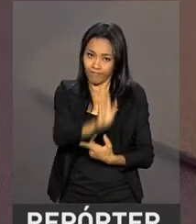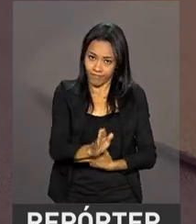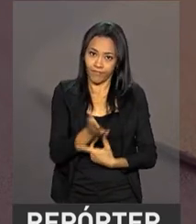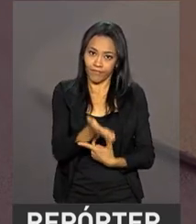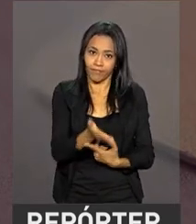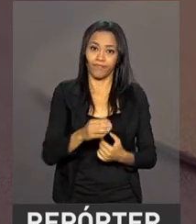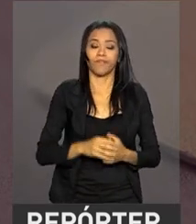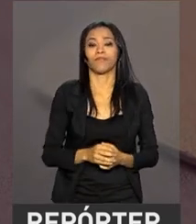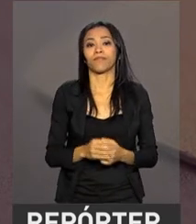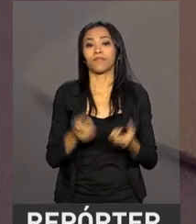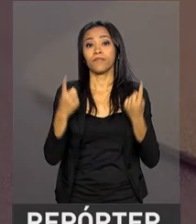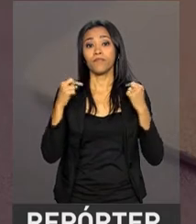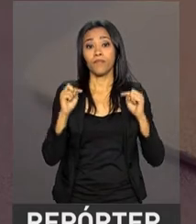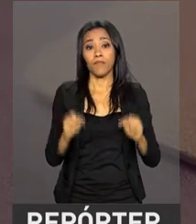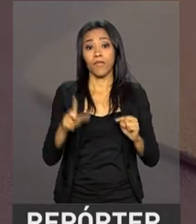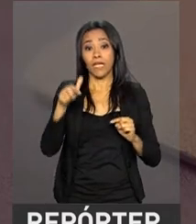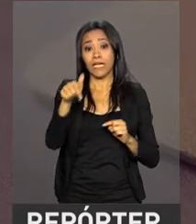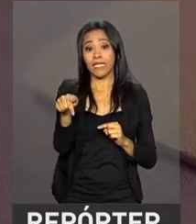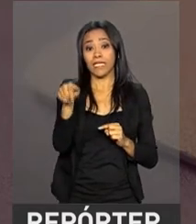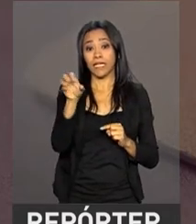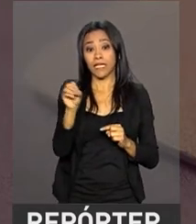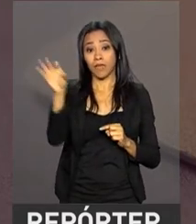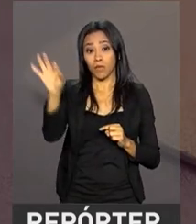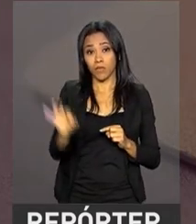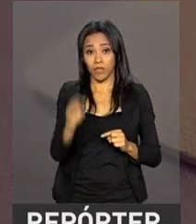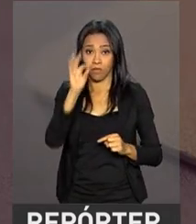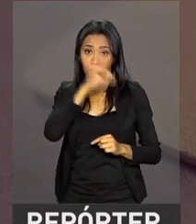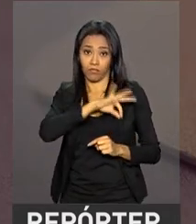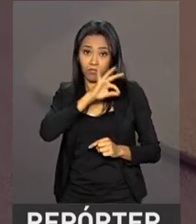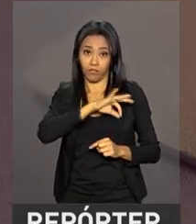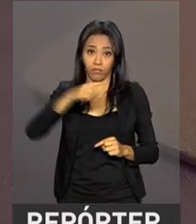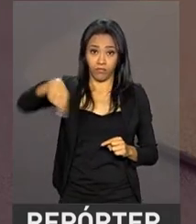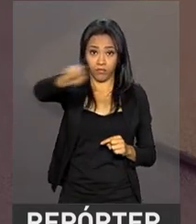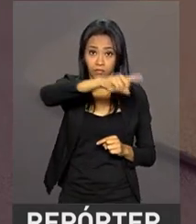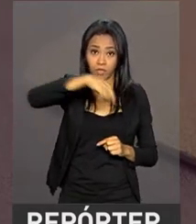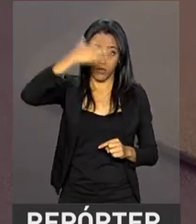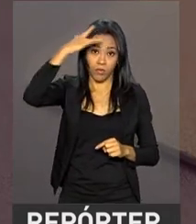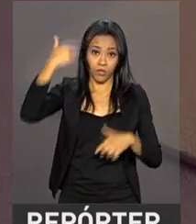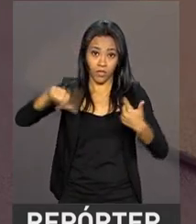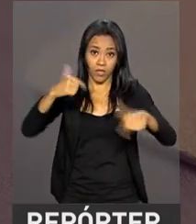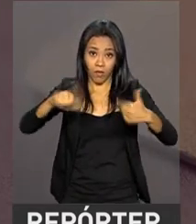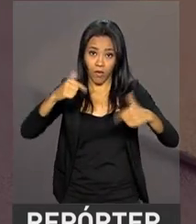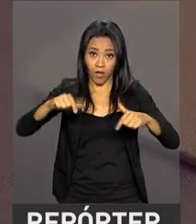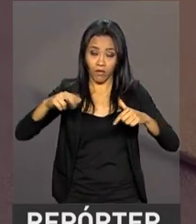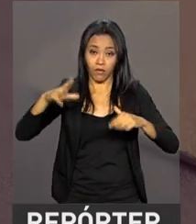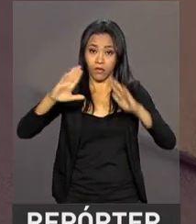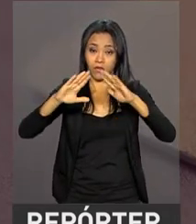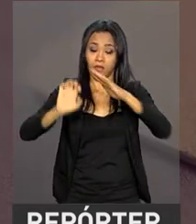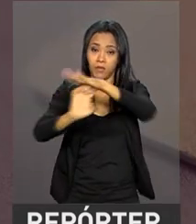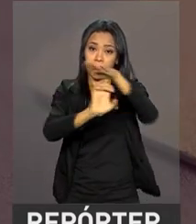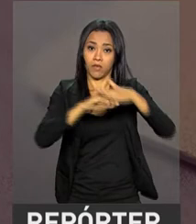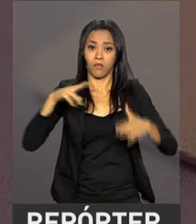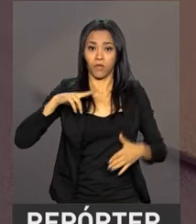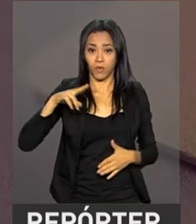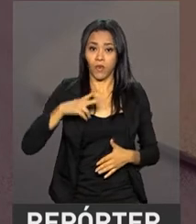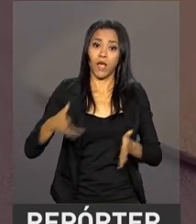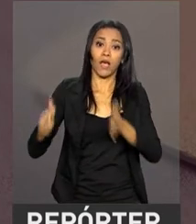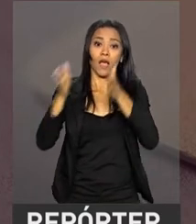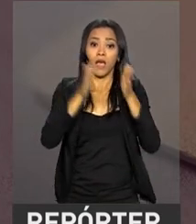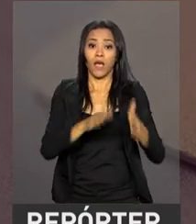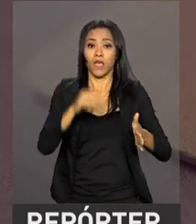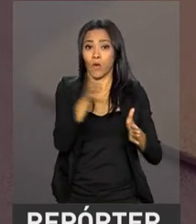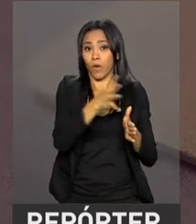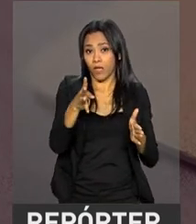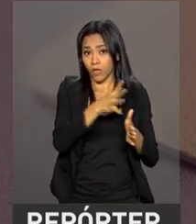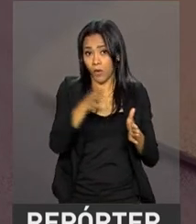pelo país 70% da renda das pessoas ocupadas no setor privado e aproximadamente 44 por cento da massa